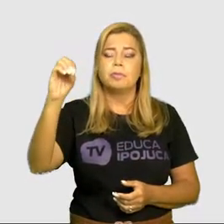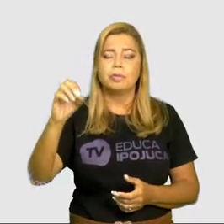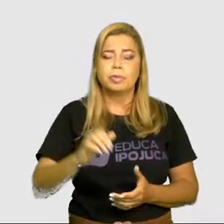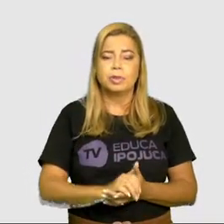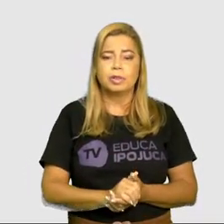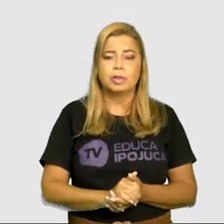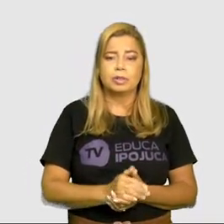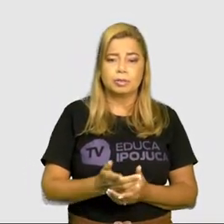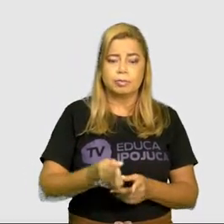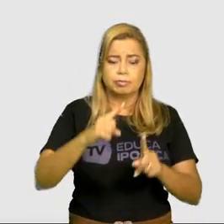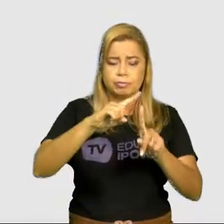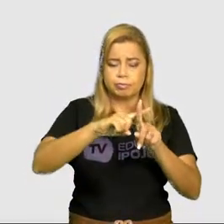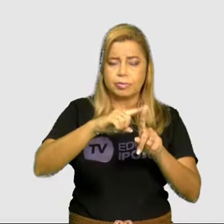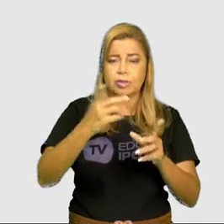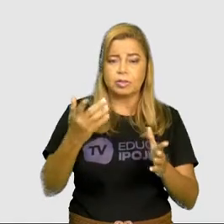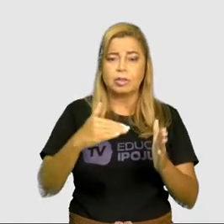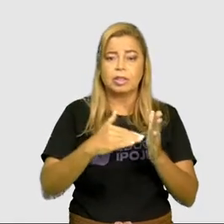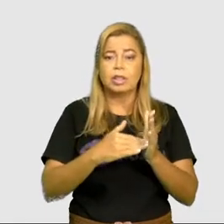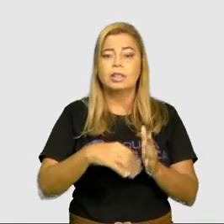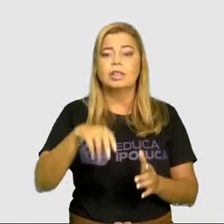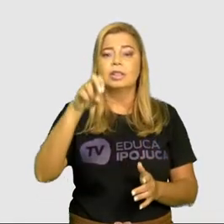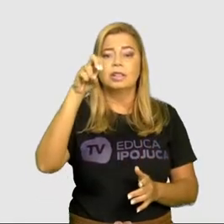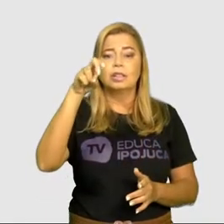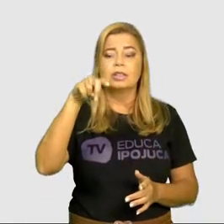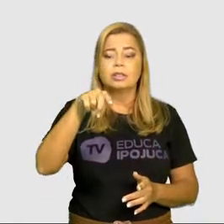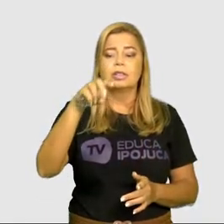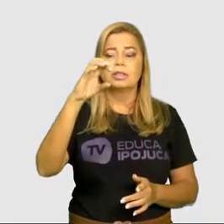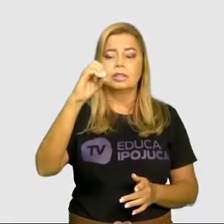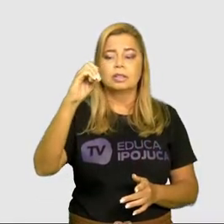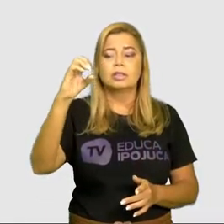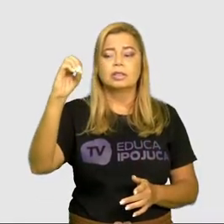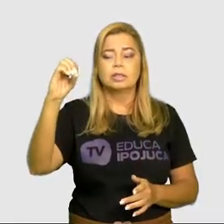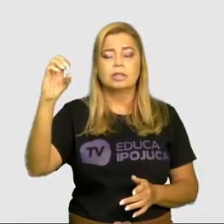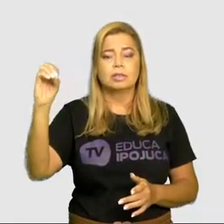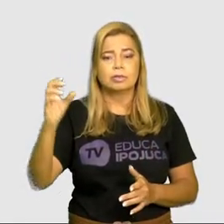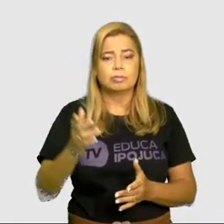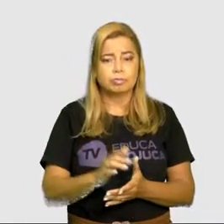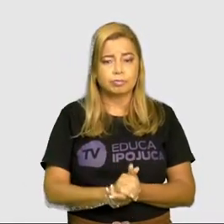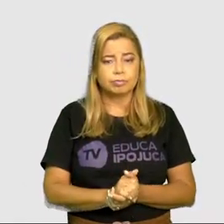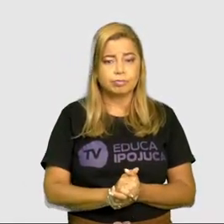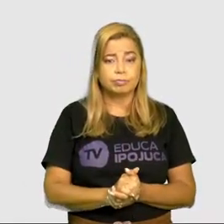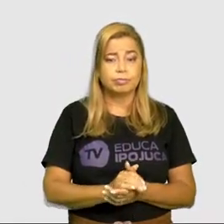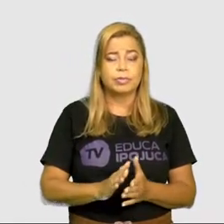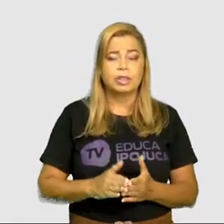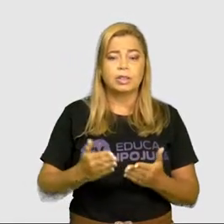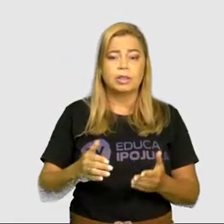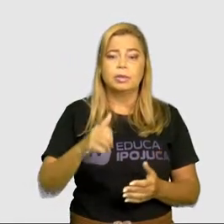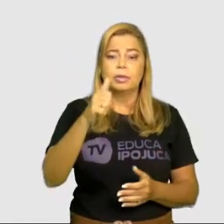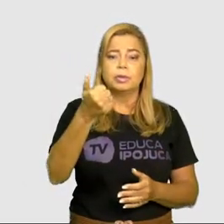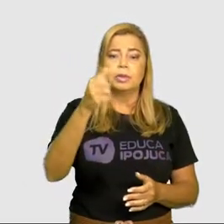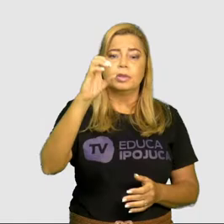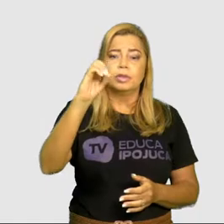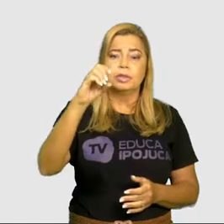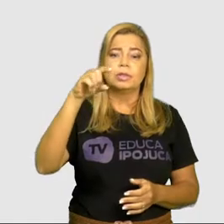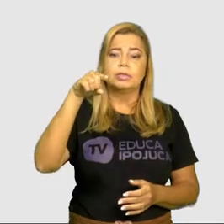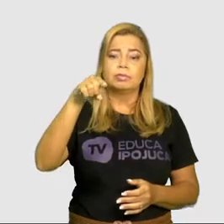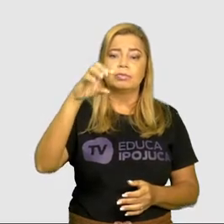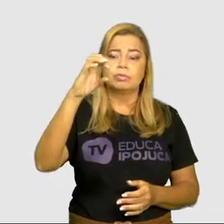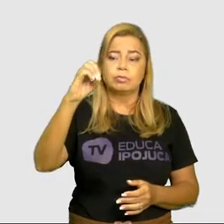eu tenho uma cédula que o 10.000 10000 mais cinco mil 15.000